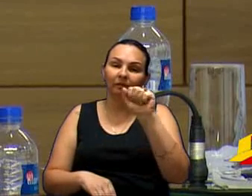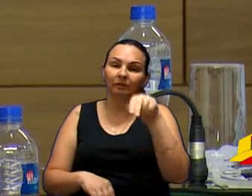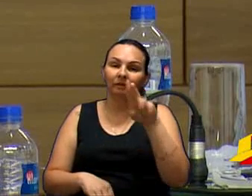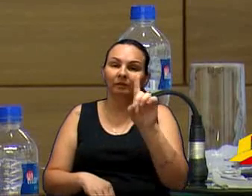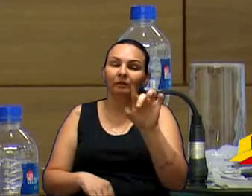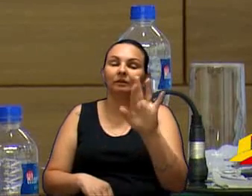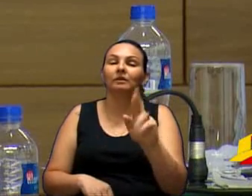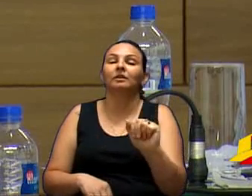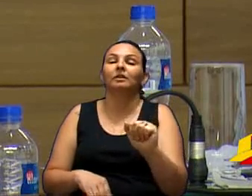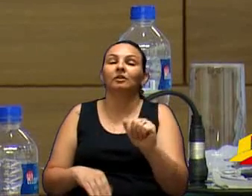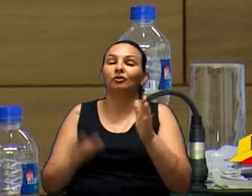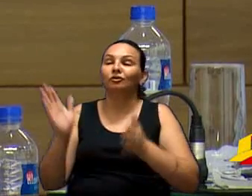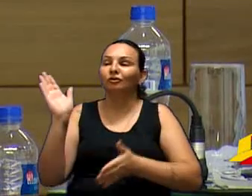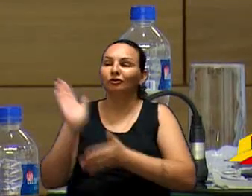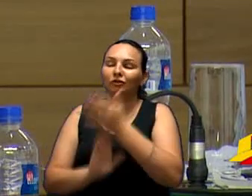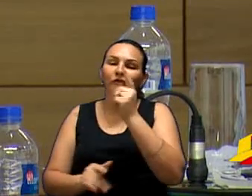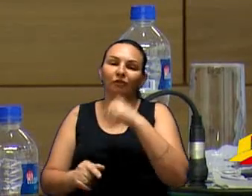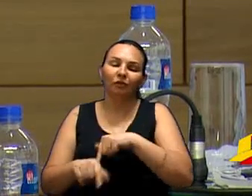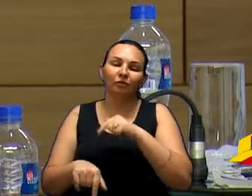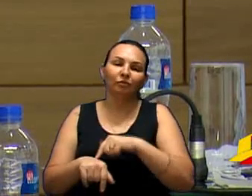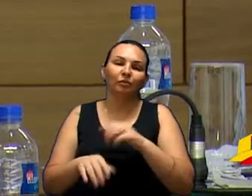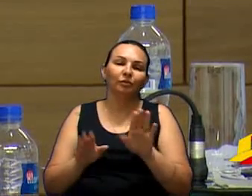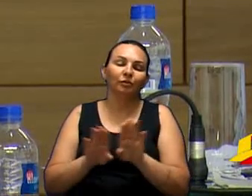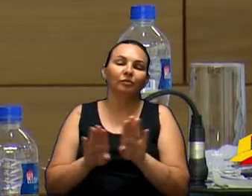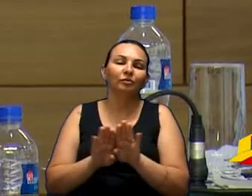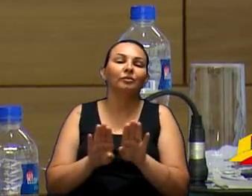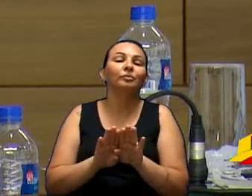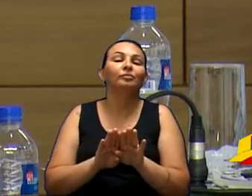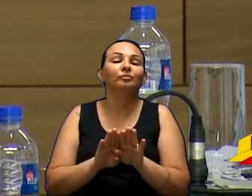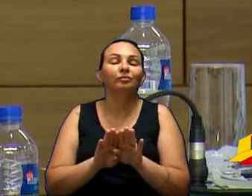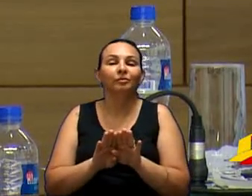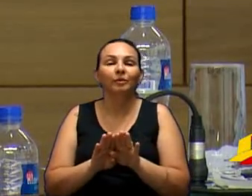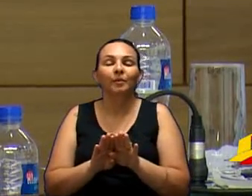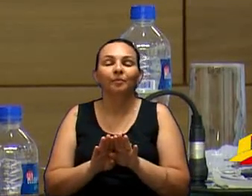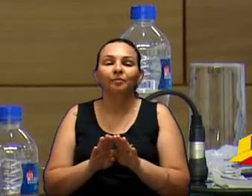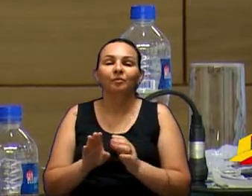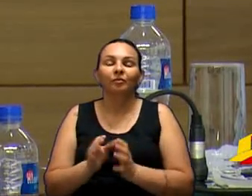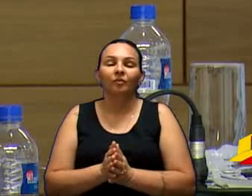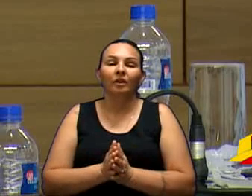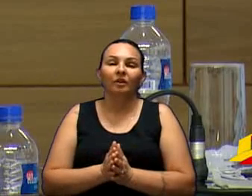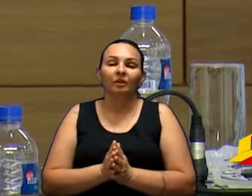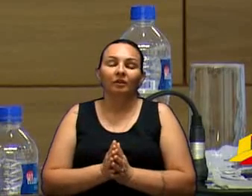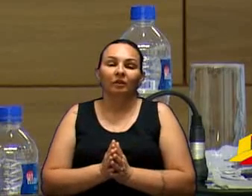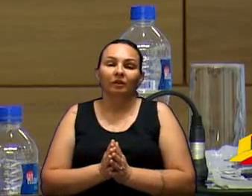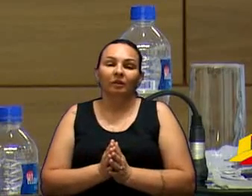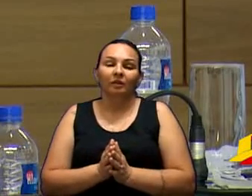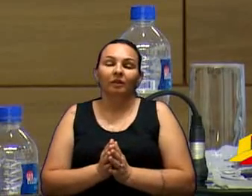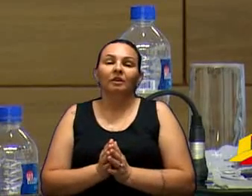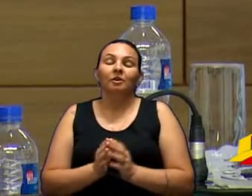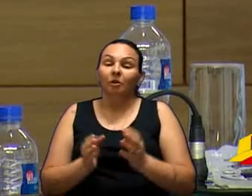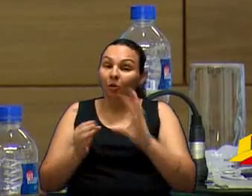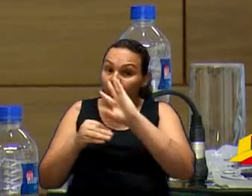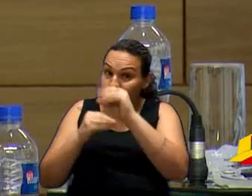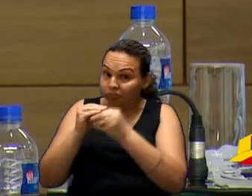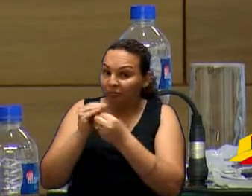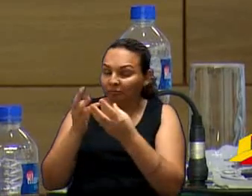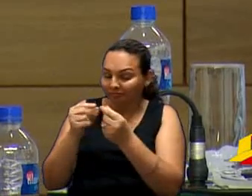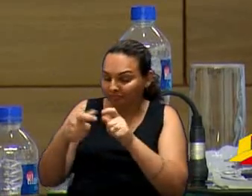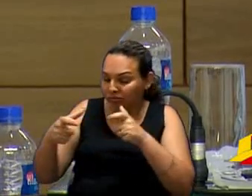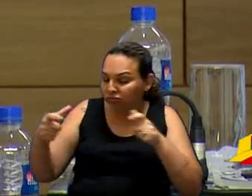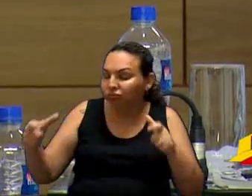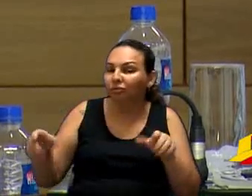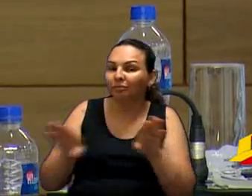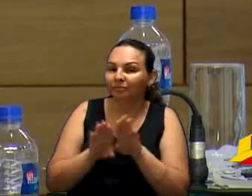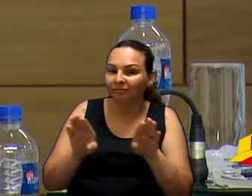presente à nossa amiga do tempo do colégio e presidente do conselho municipal de planejamento urbano santa pode dar uma contribuição muito grande na elaboração